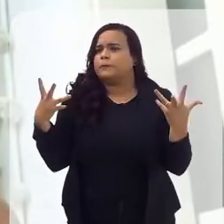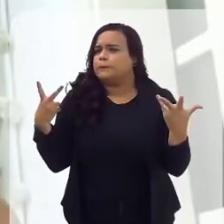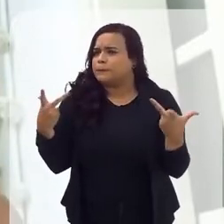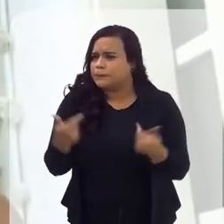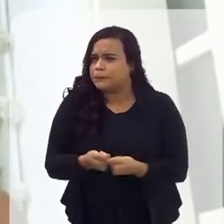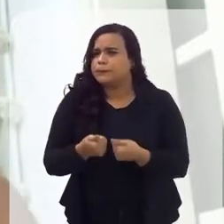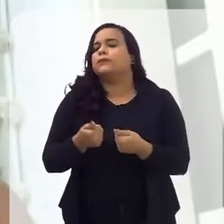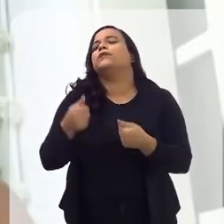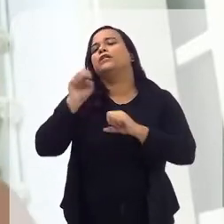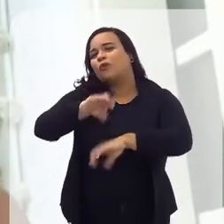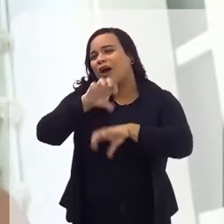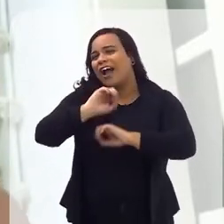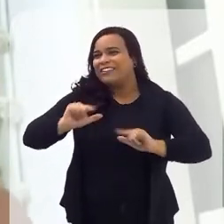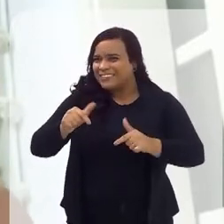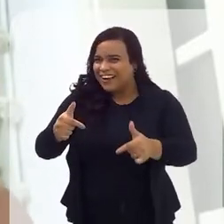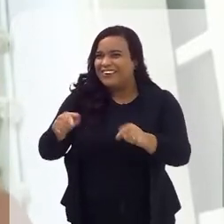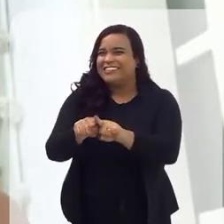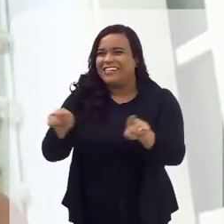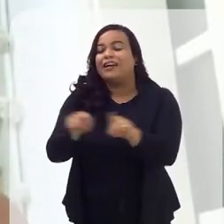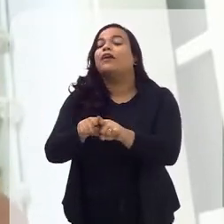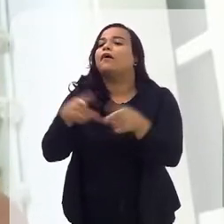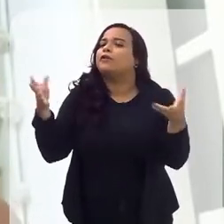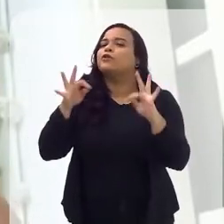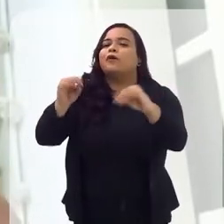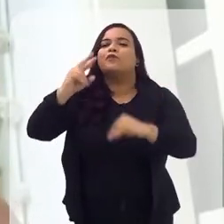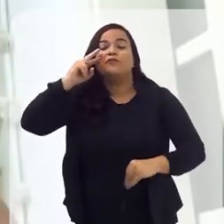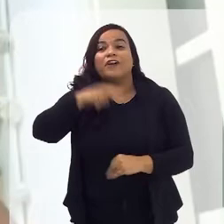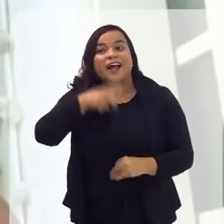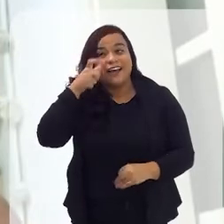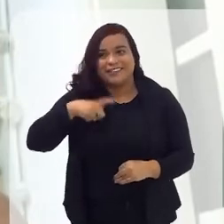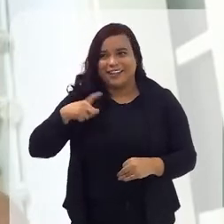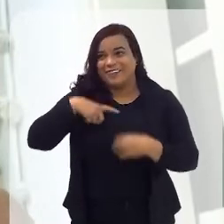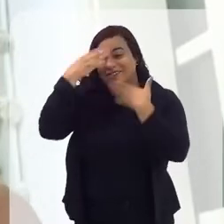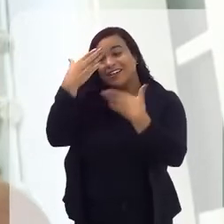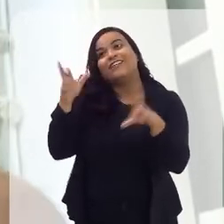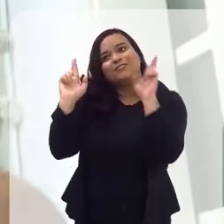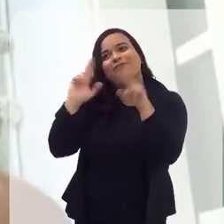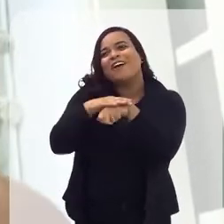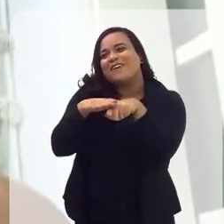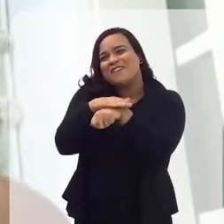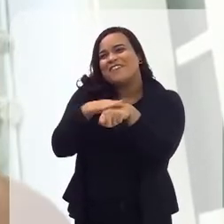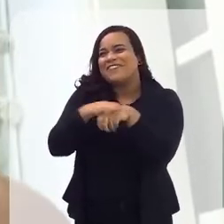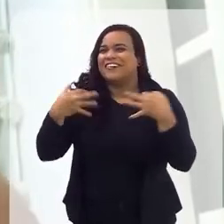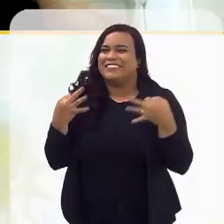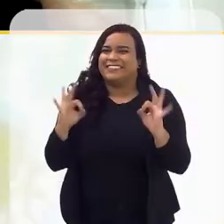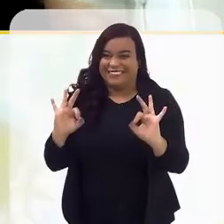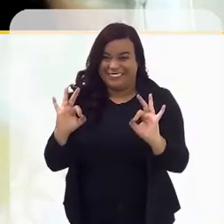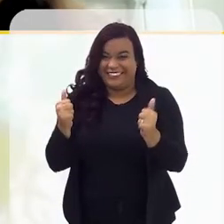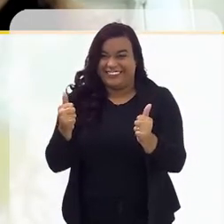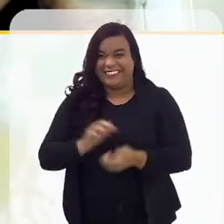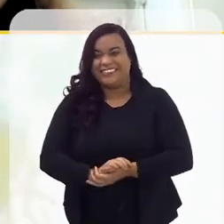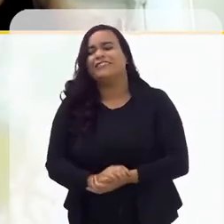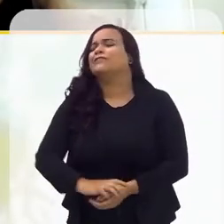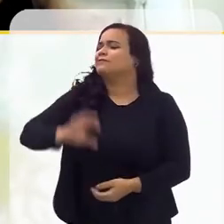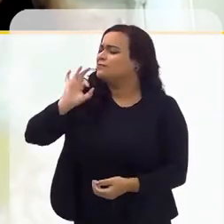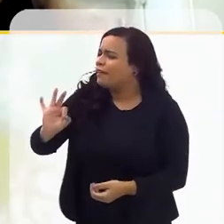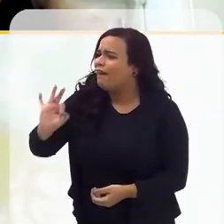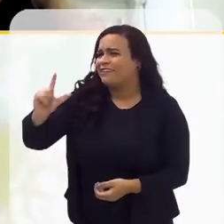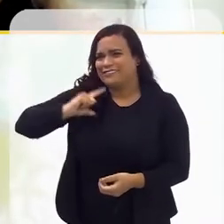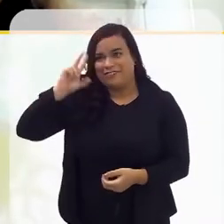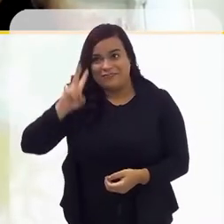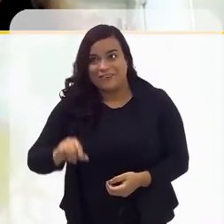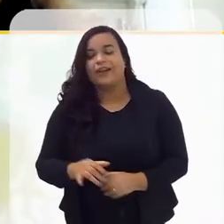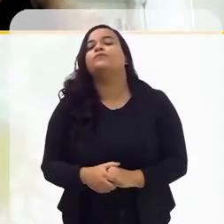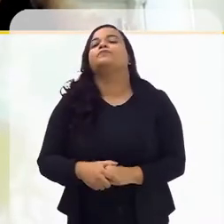Educação, e a todas as pessoas que também estão assistindo a gente. Então, meu muito obrigada, espero que a gente tenha uma conversa muito proveitosa hoje. Com